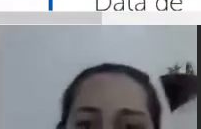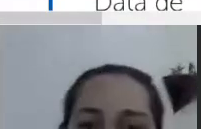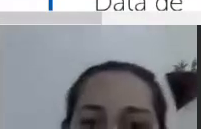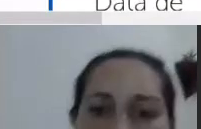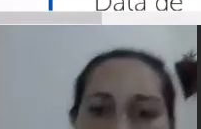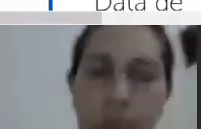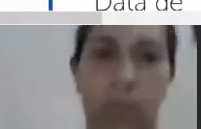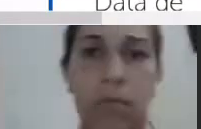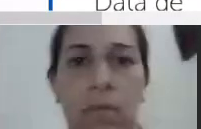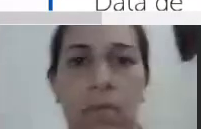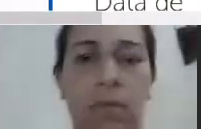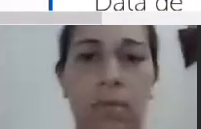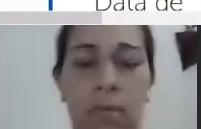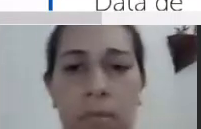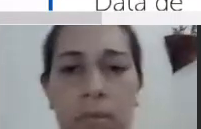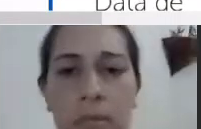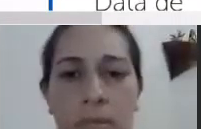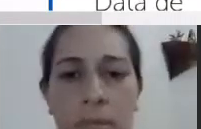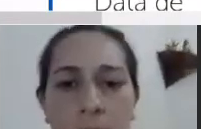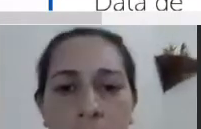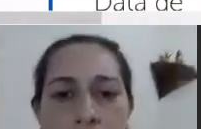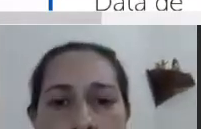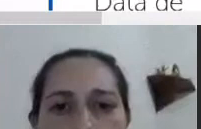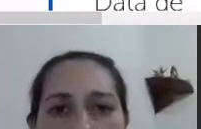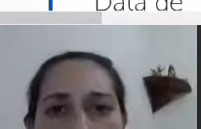A tabela, o código